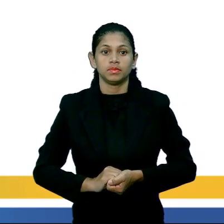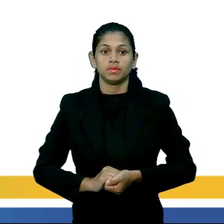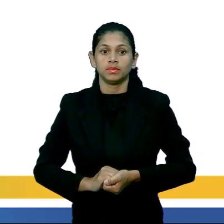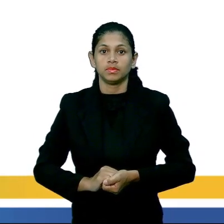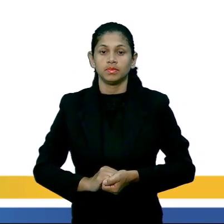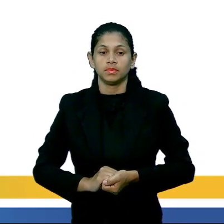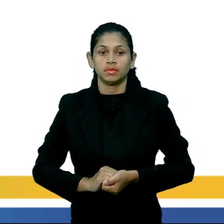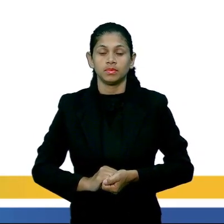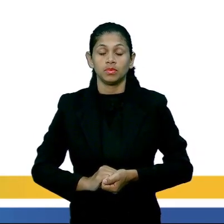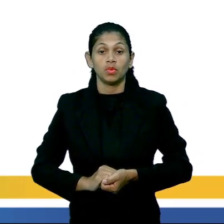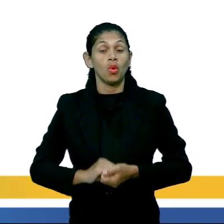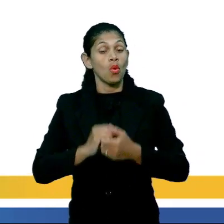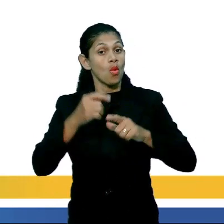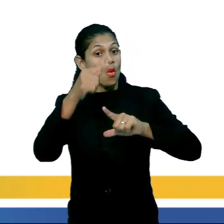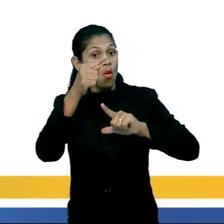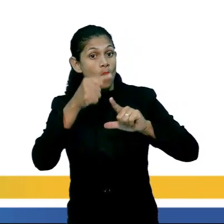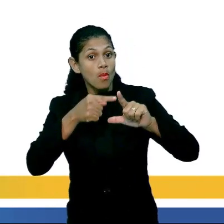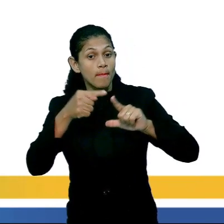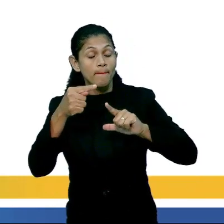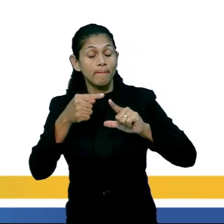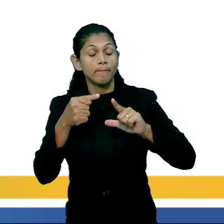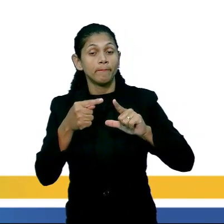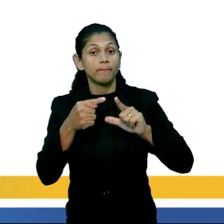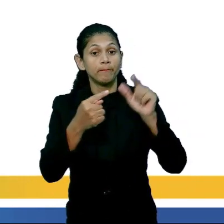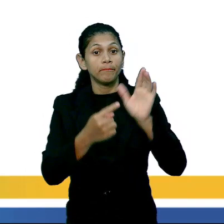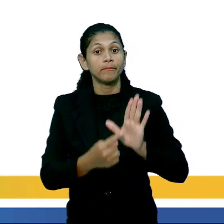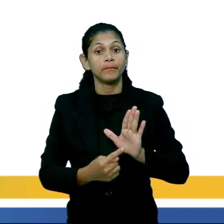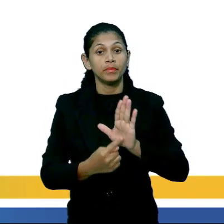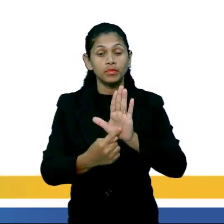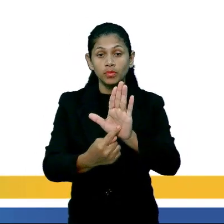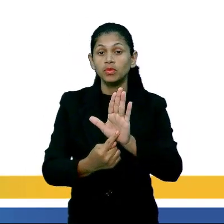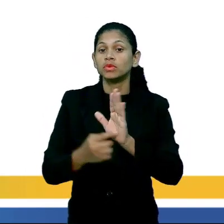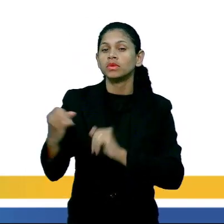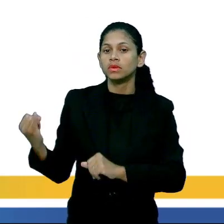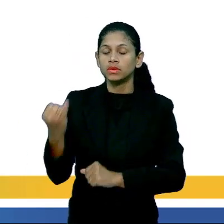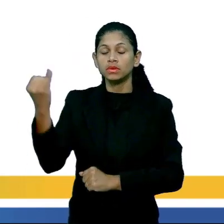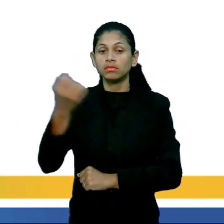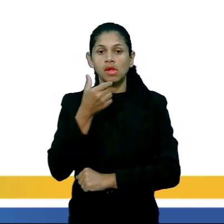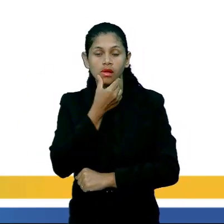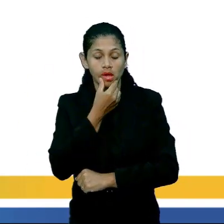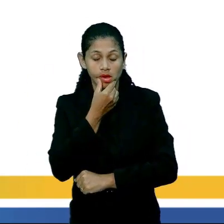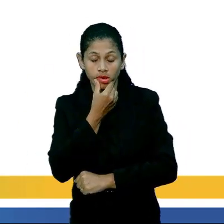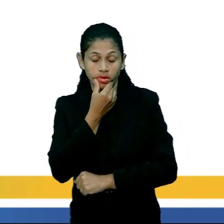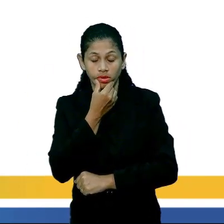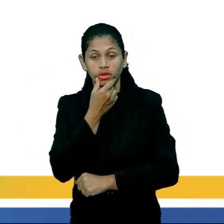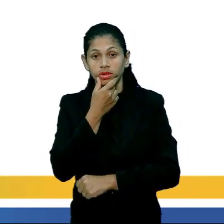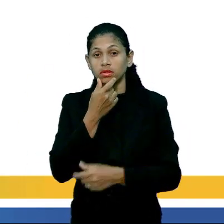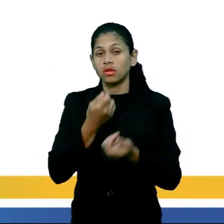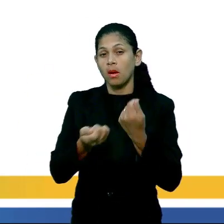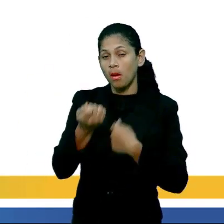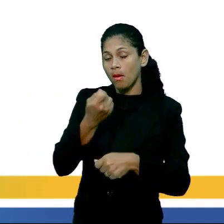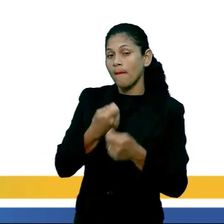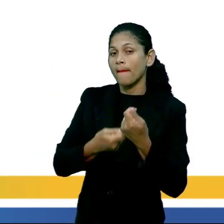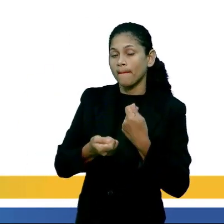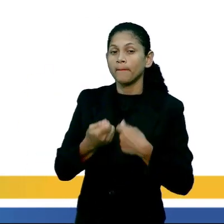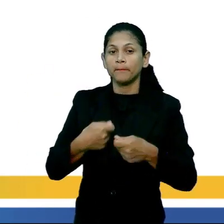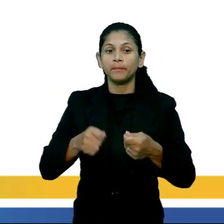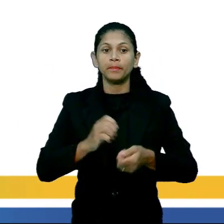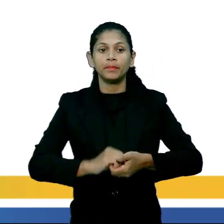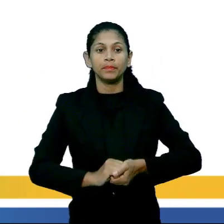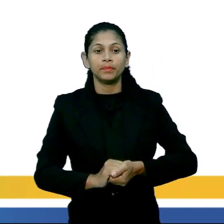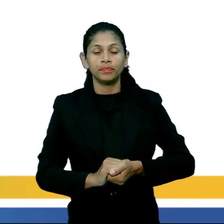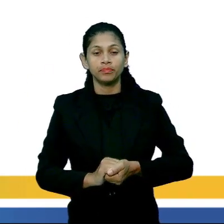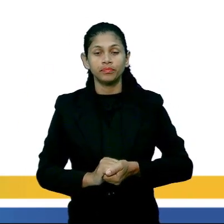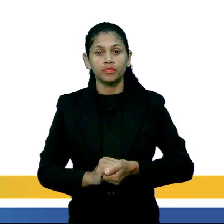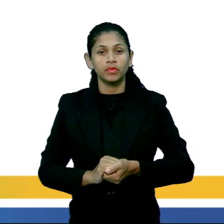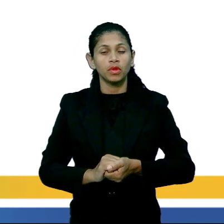O infográfico aborda a importância do inglês para os negócios. Nesse texto, as